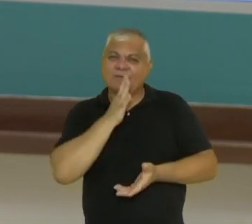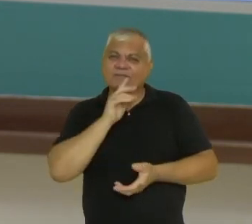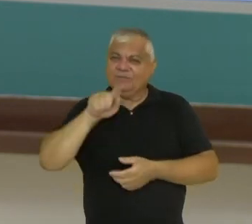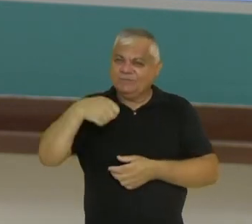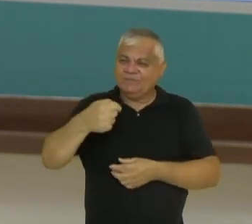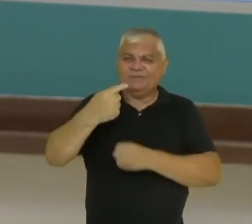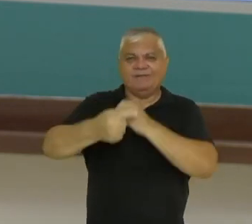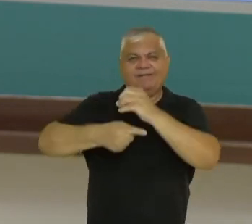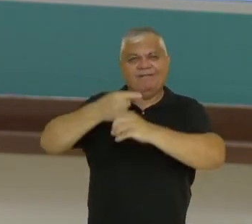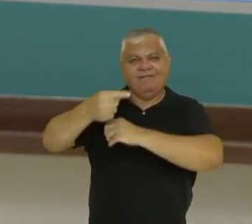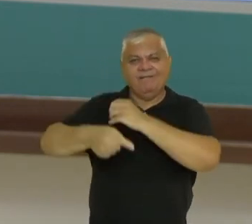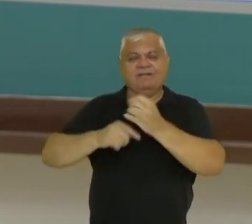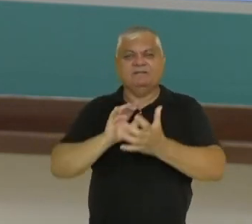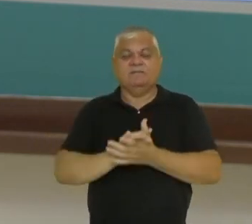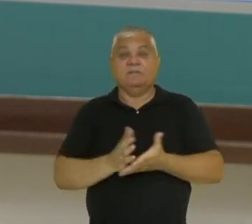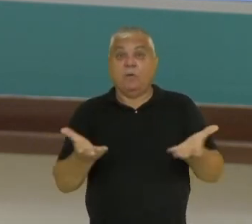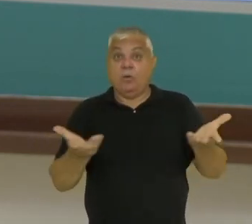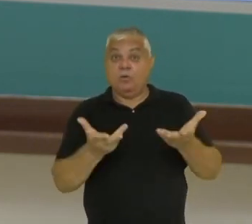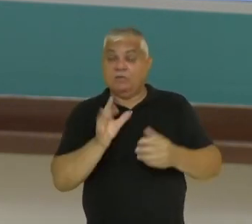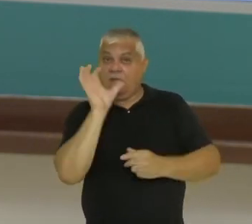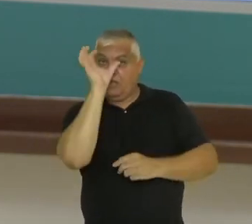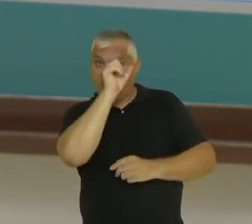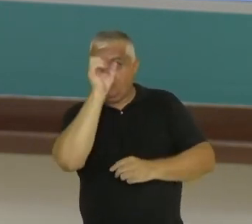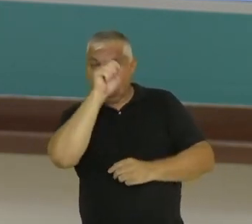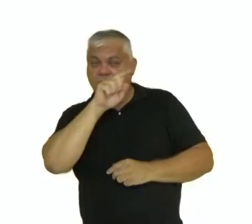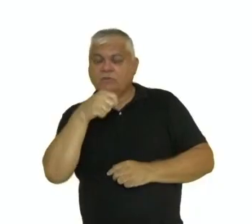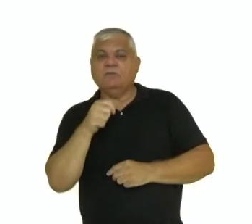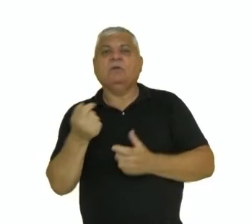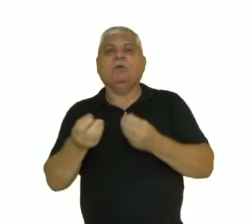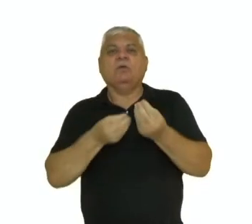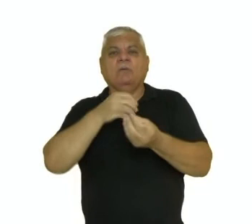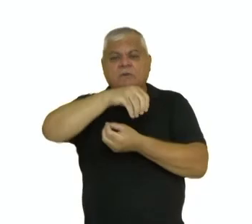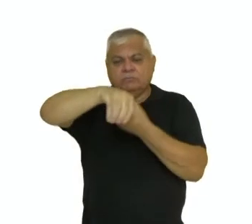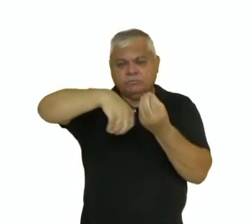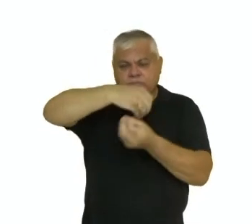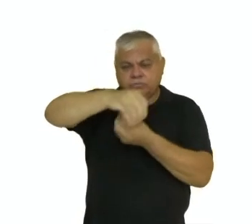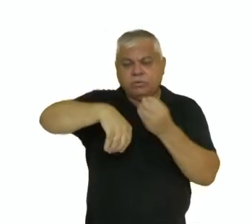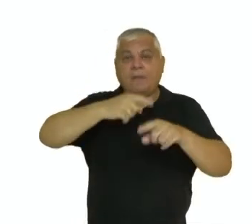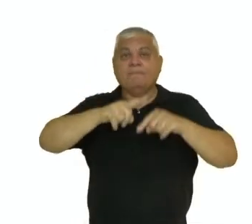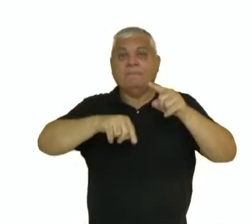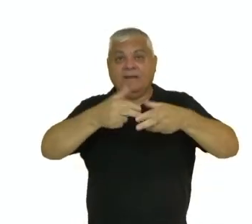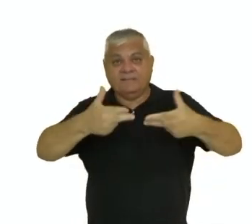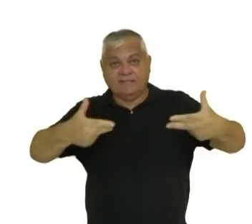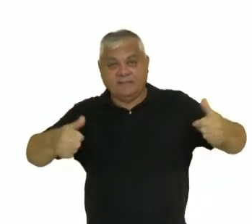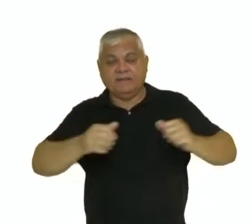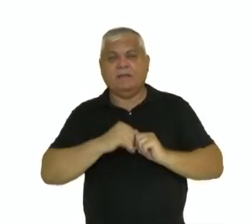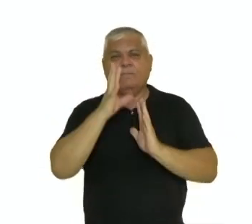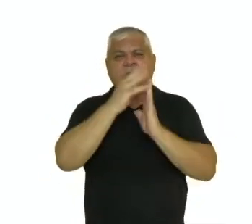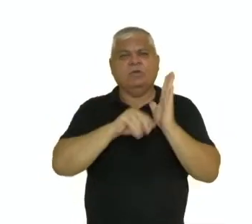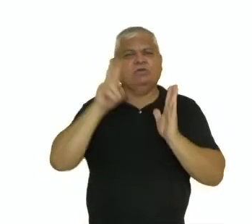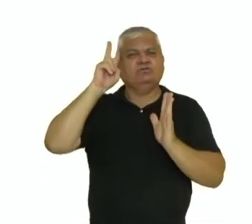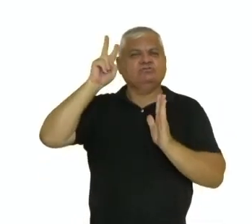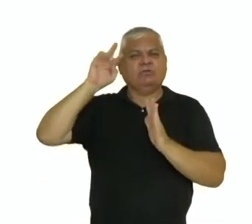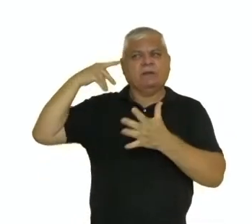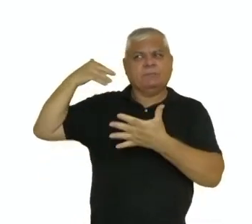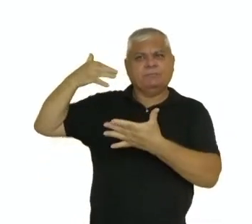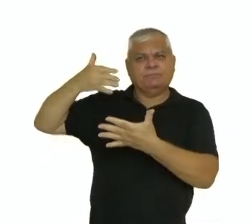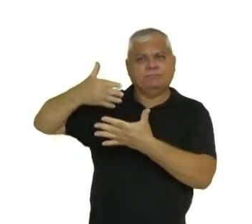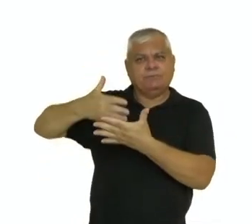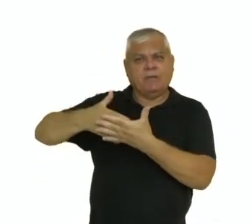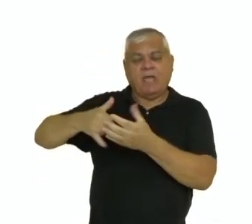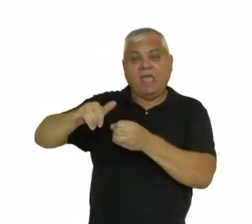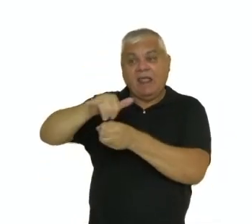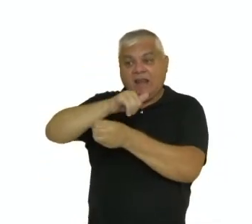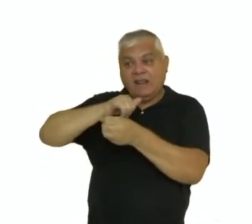átomos. Na aula de hoje, a gente aprendeu sobre a formação da matéria, associamos modelos históricos com a natureza elétrica da